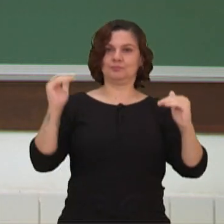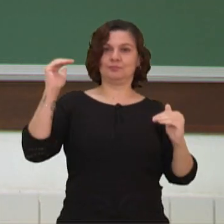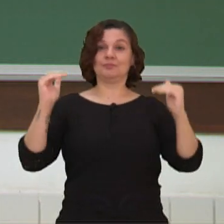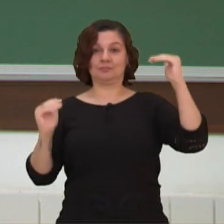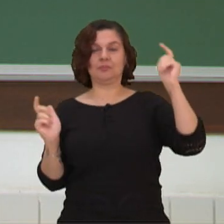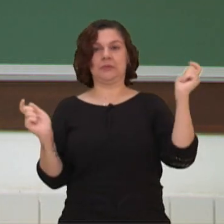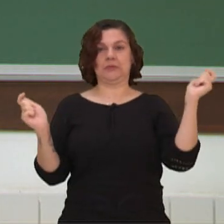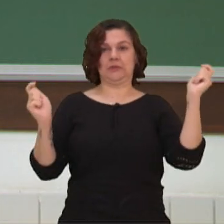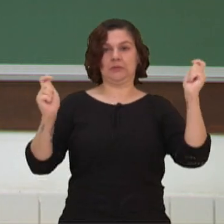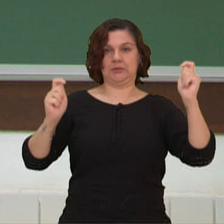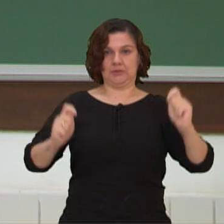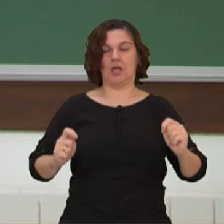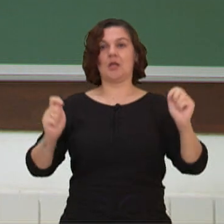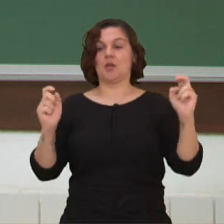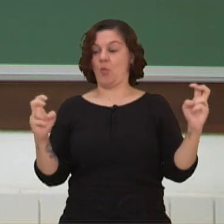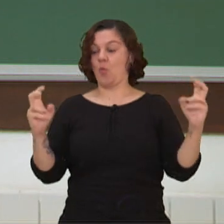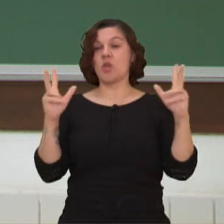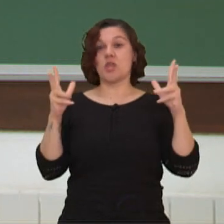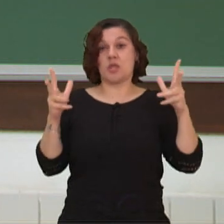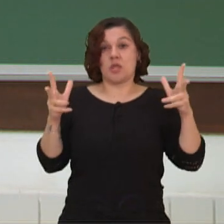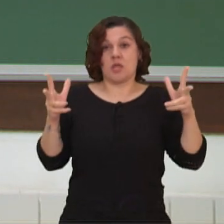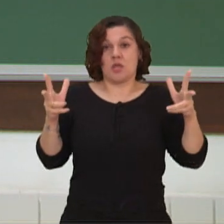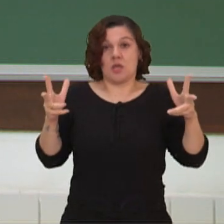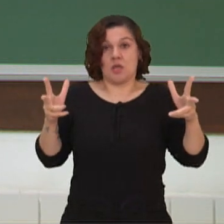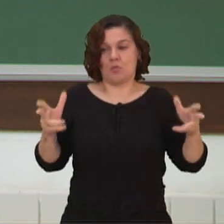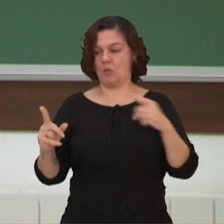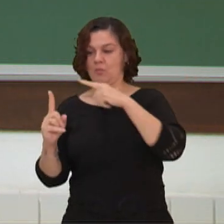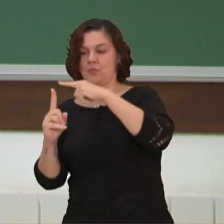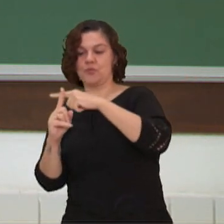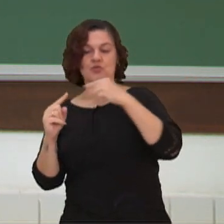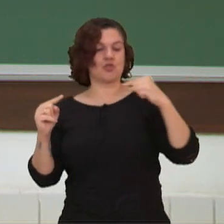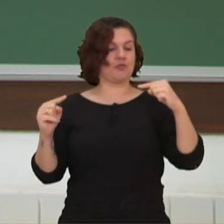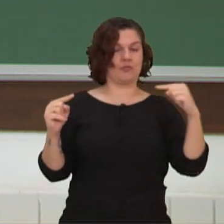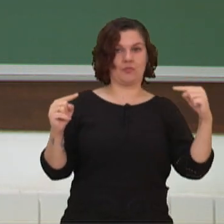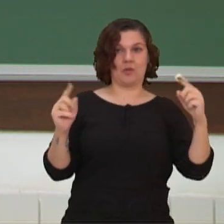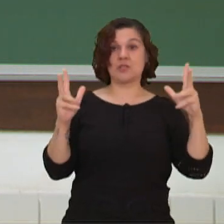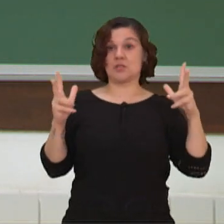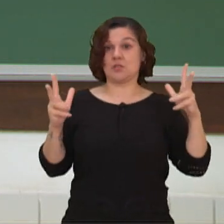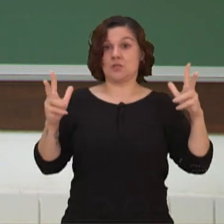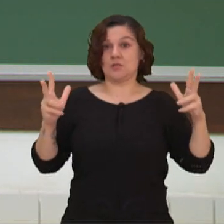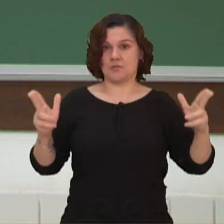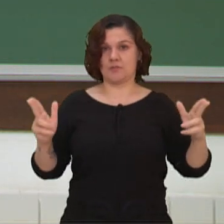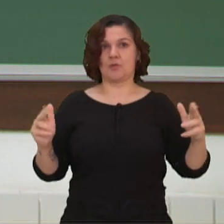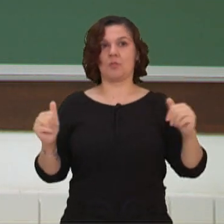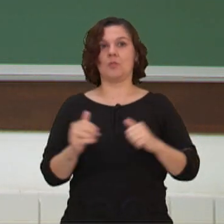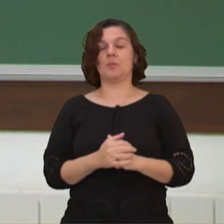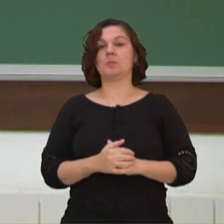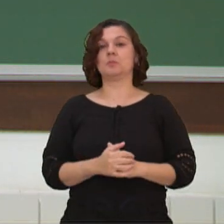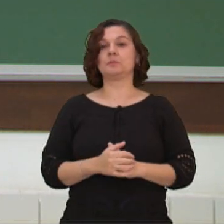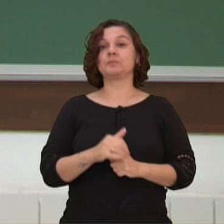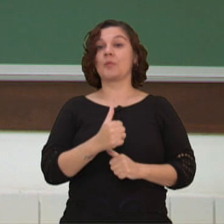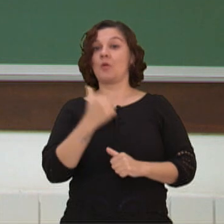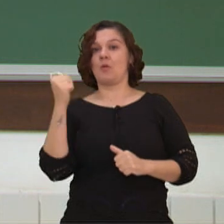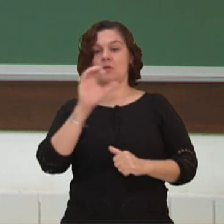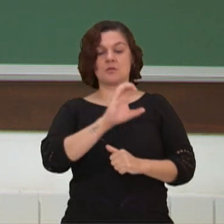está equilibrado quando o número de prótons e elétrons for igual. Por exemplo, o número